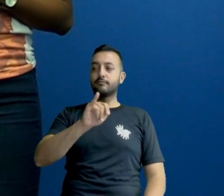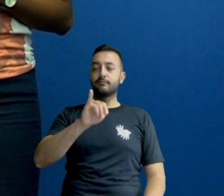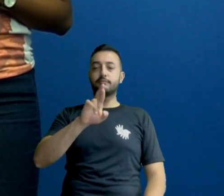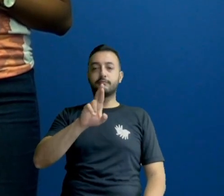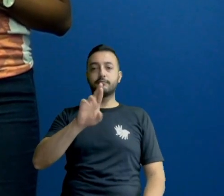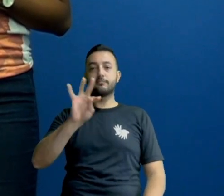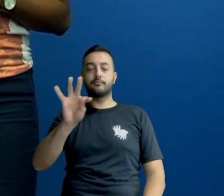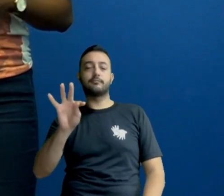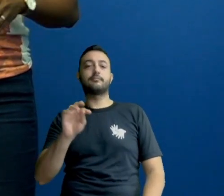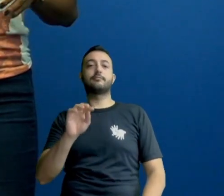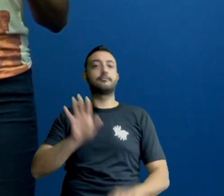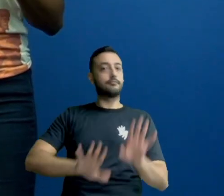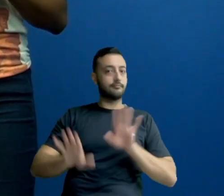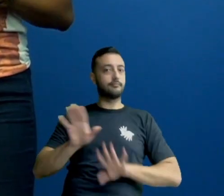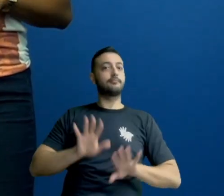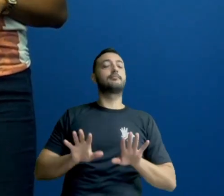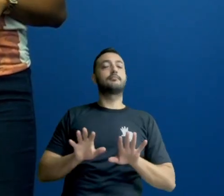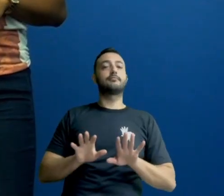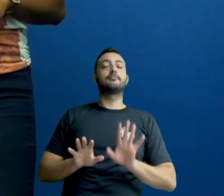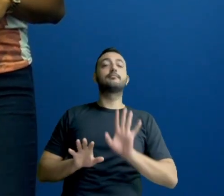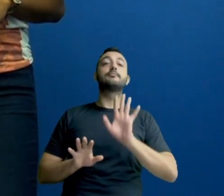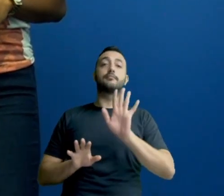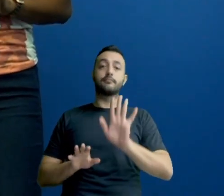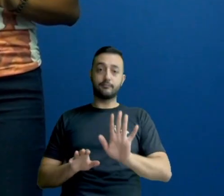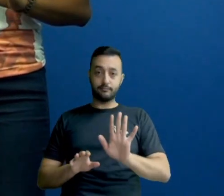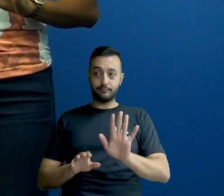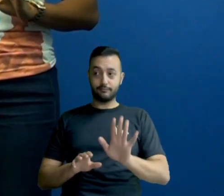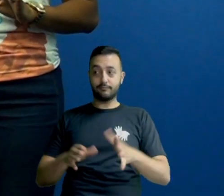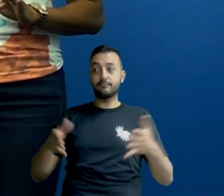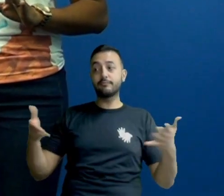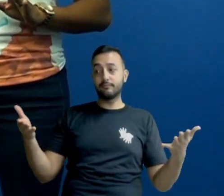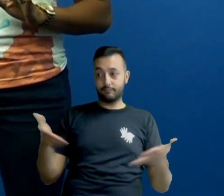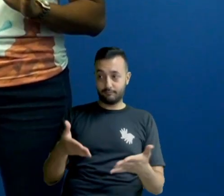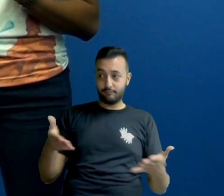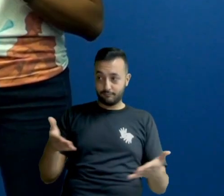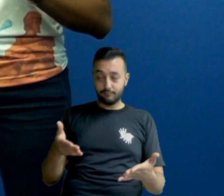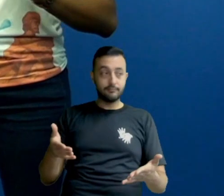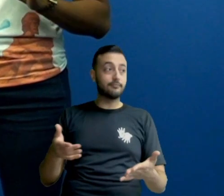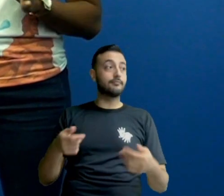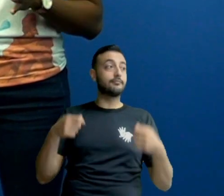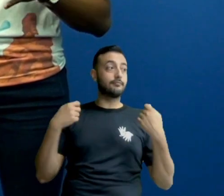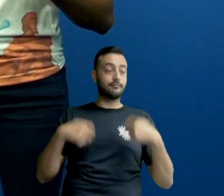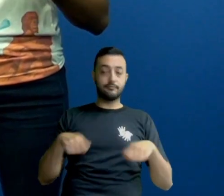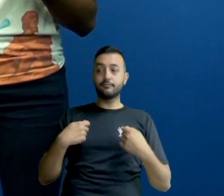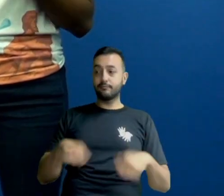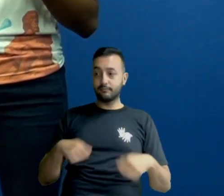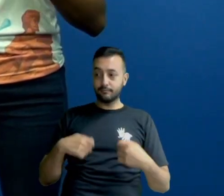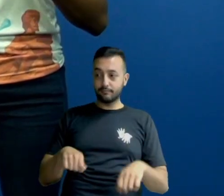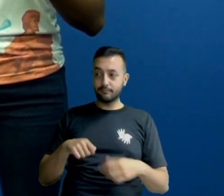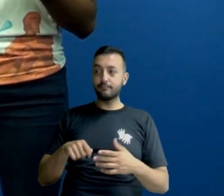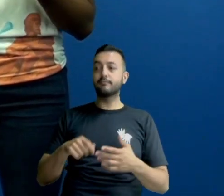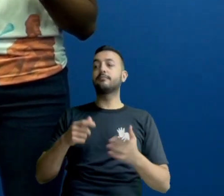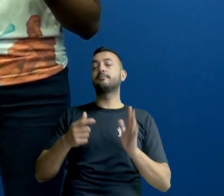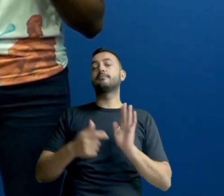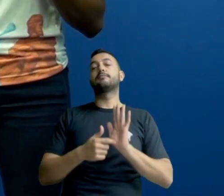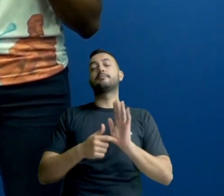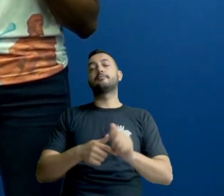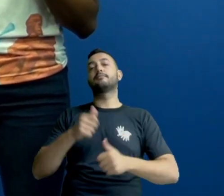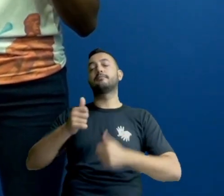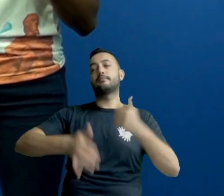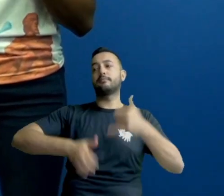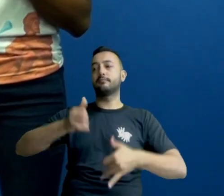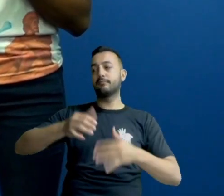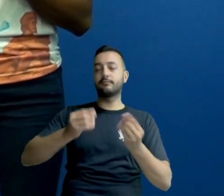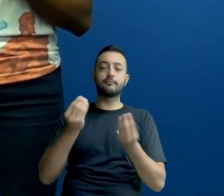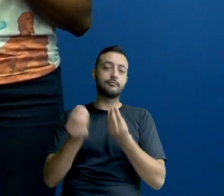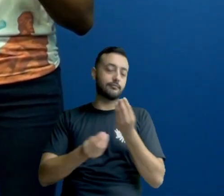tá bom? Agora, amados, chegou a hora que precisamos descrever um